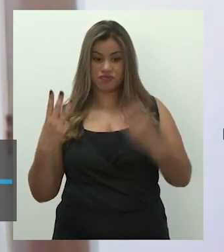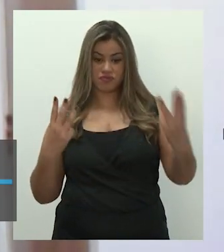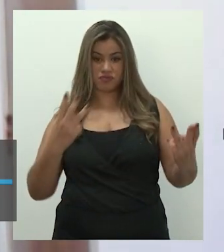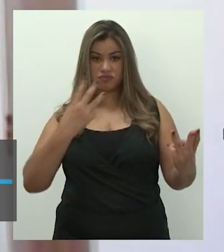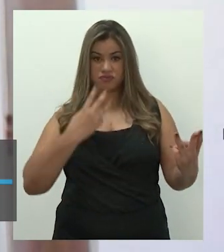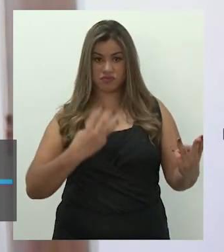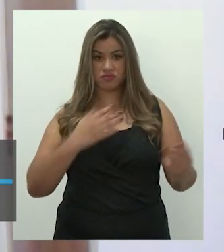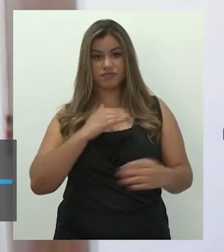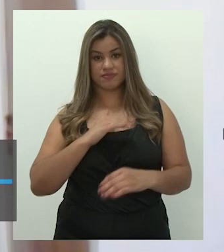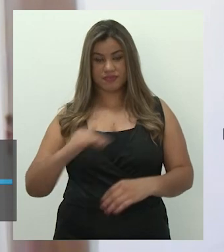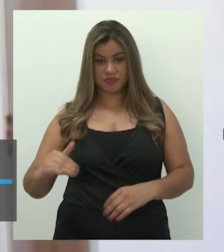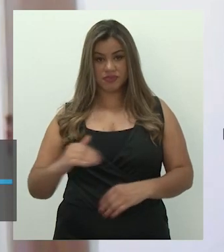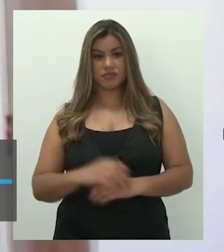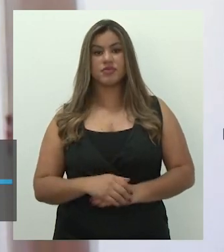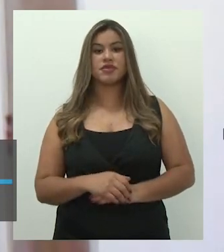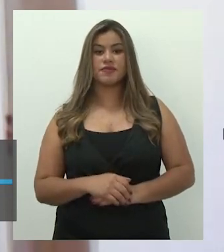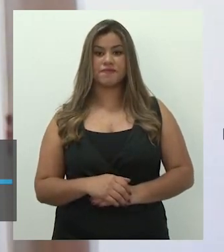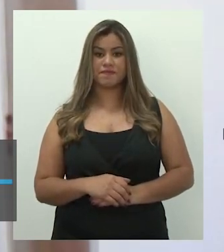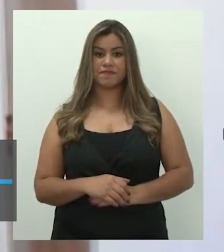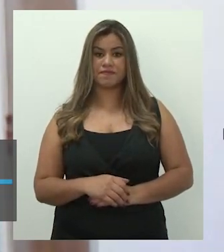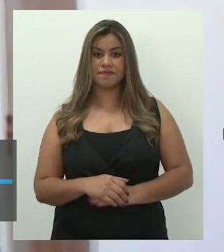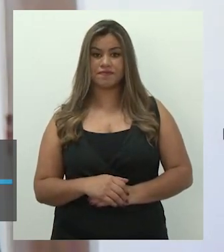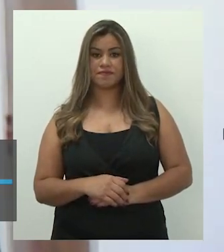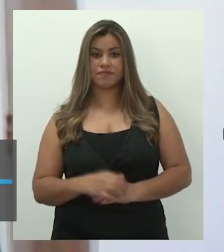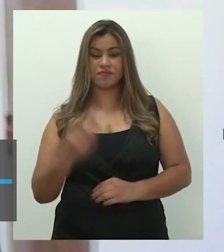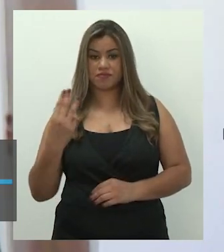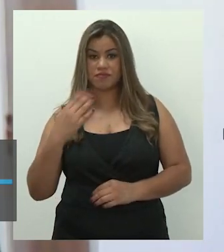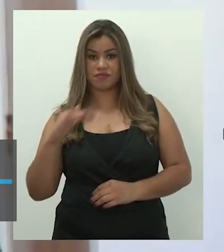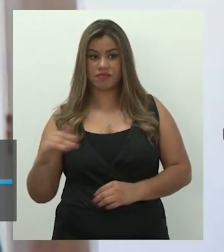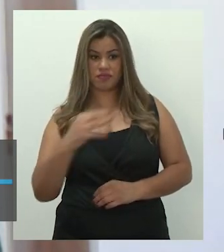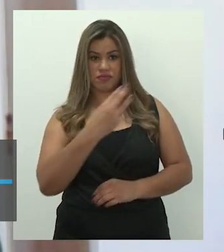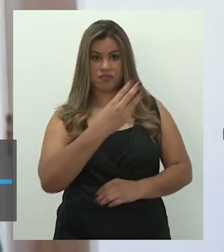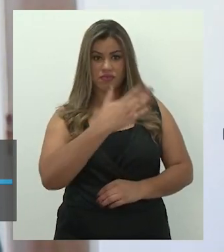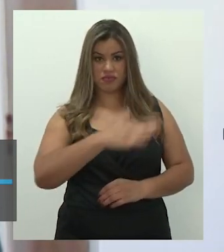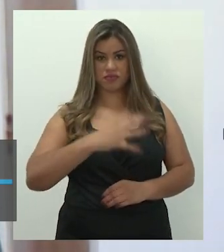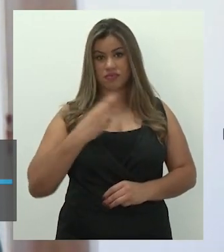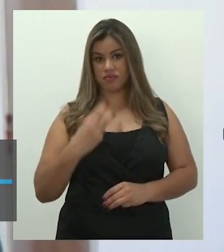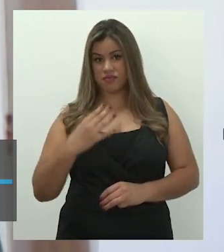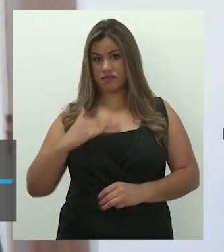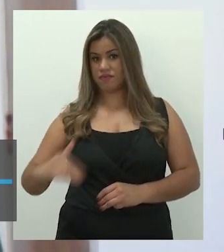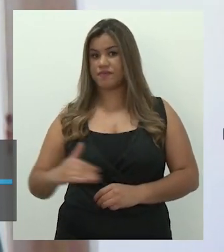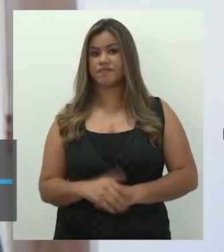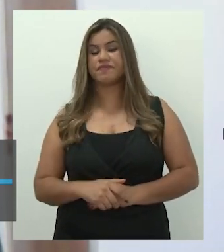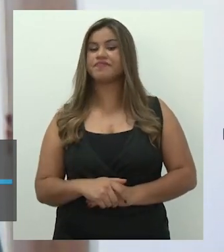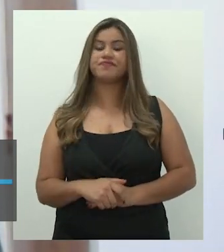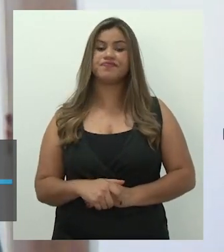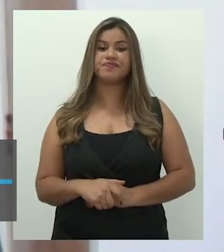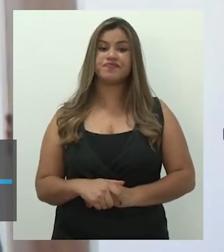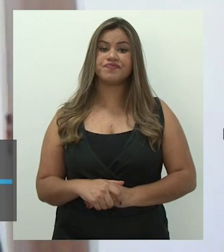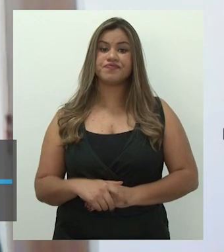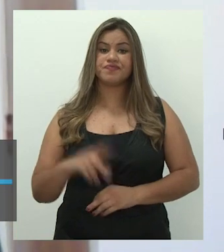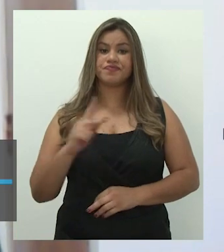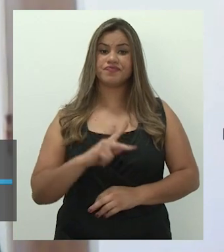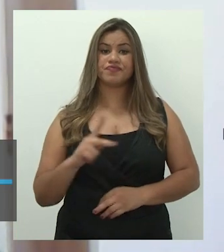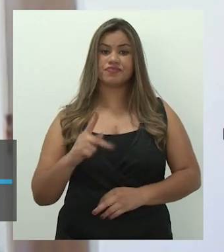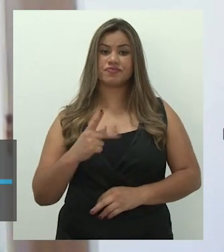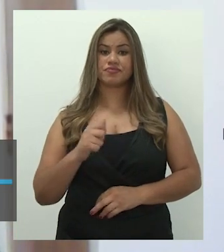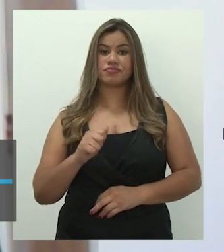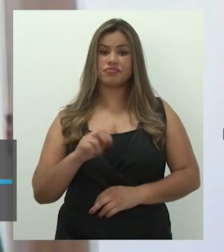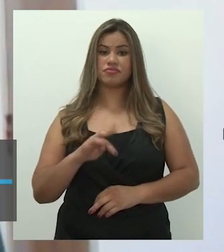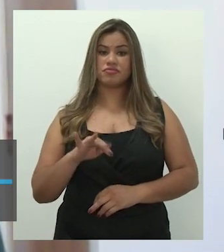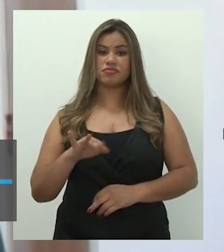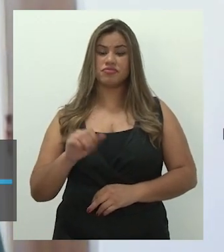um, Renan. Tem mais algumas contribuições aqui. A professora Patrícia apontou que essa é uma questão